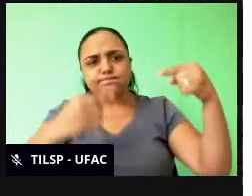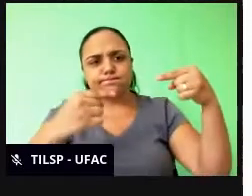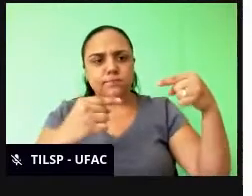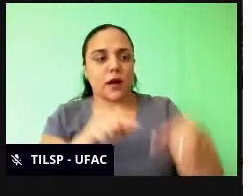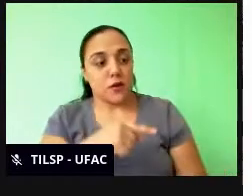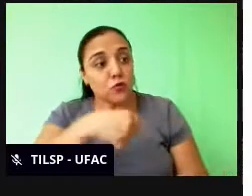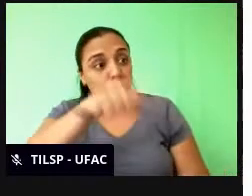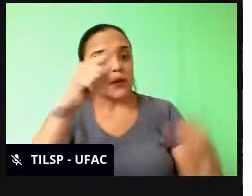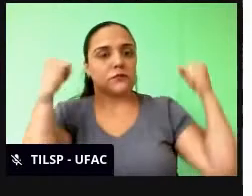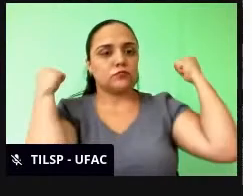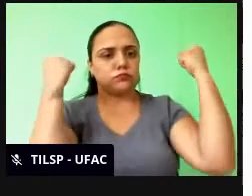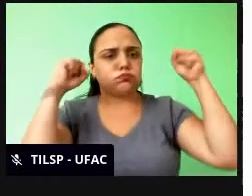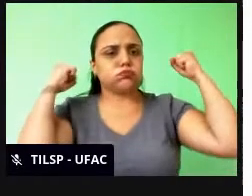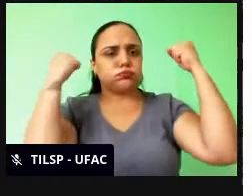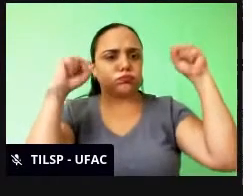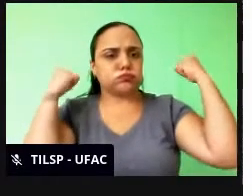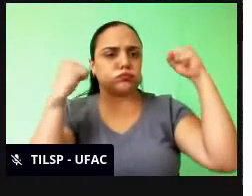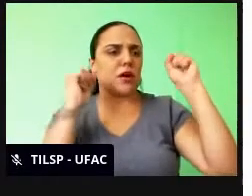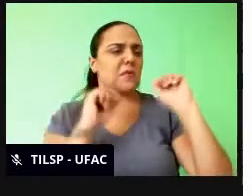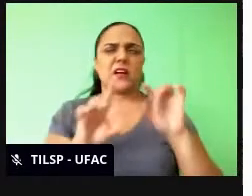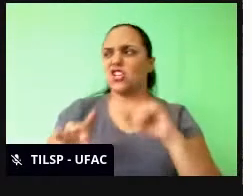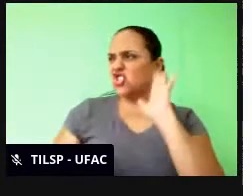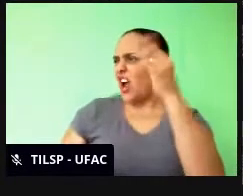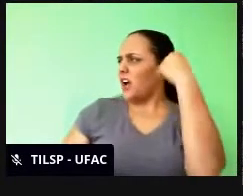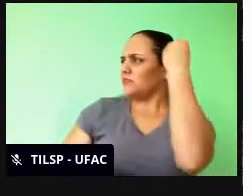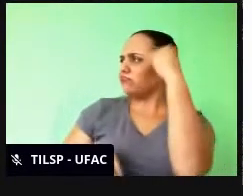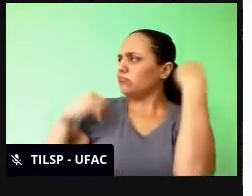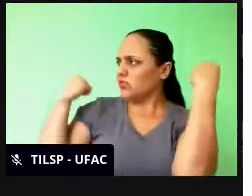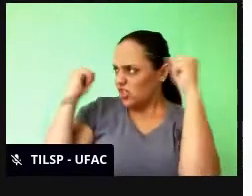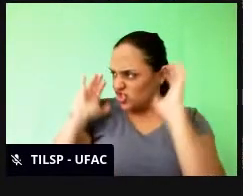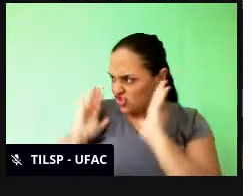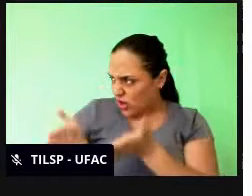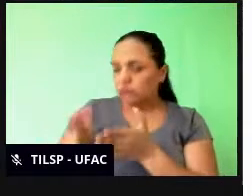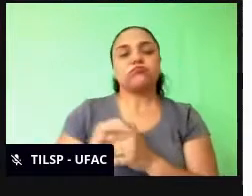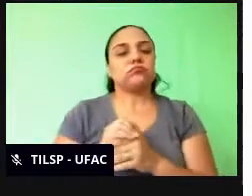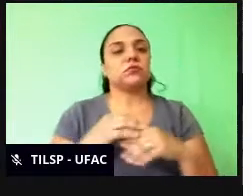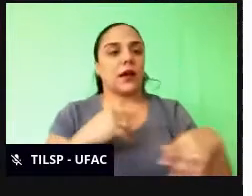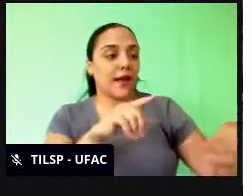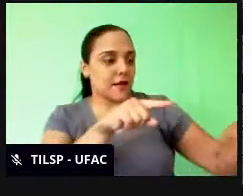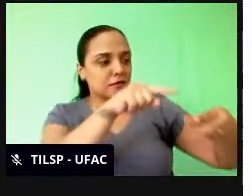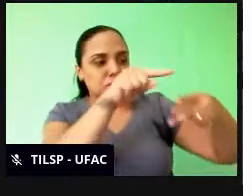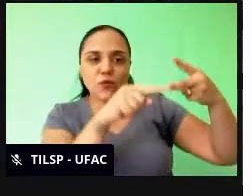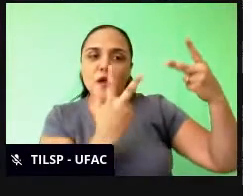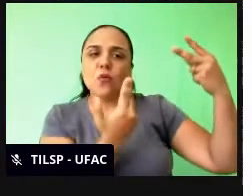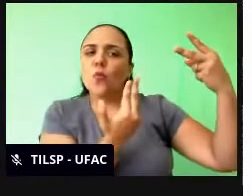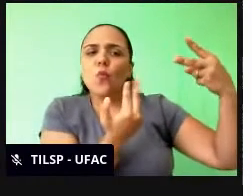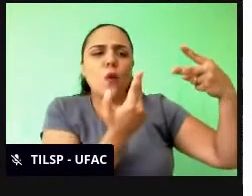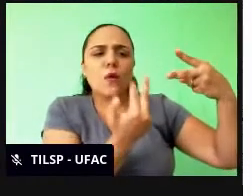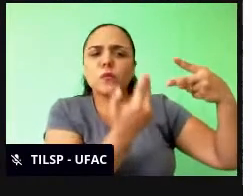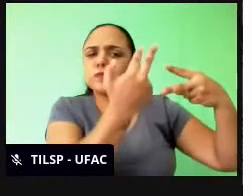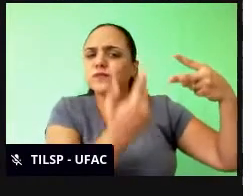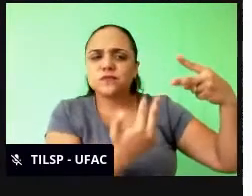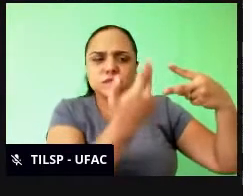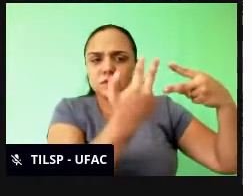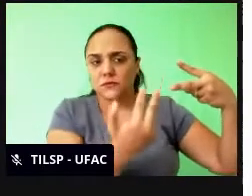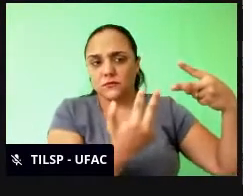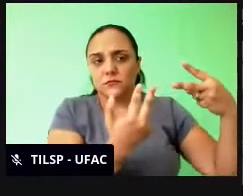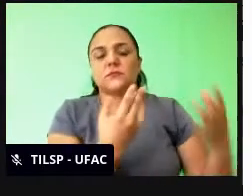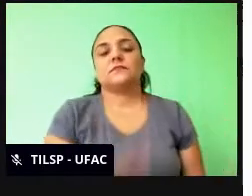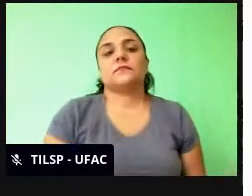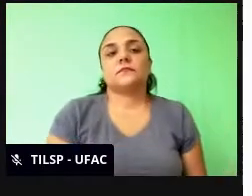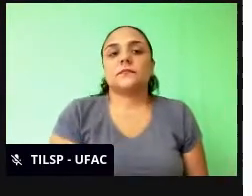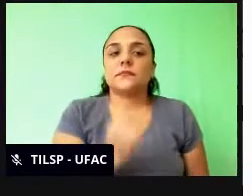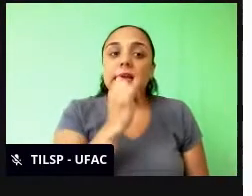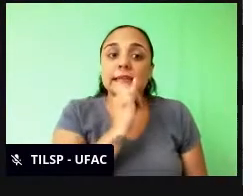exercício, que já são esportistas, a gente não observa uma diferença no desempenho entre eles. E com isso,